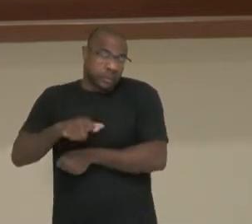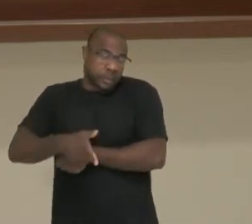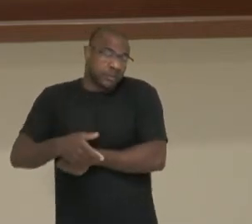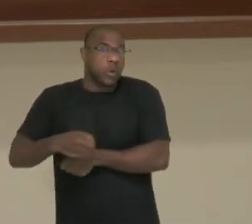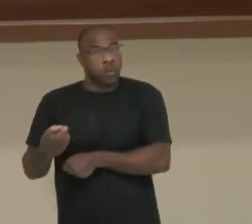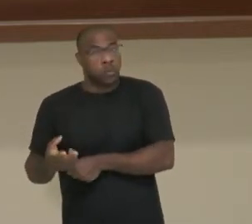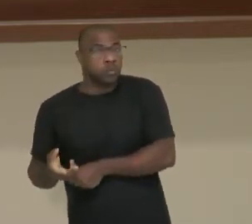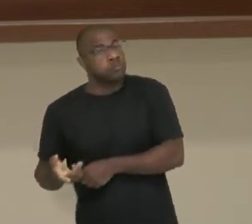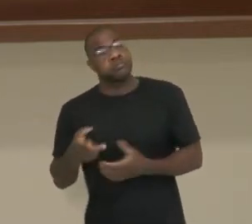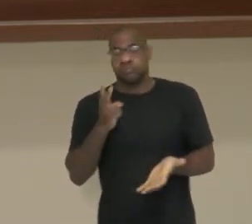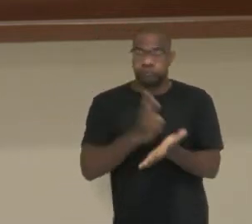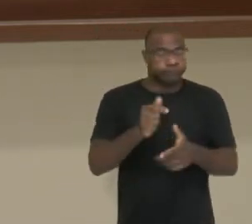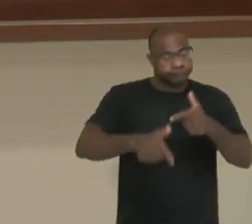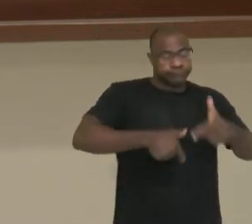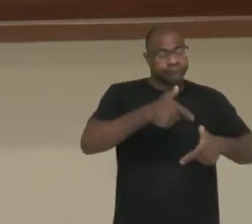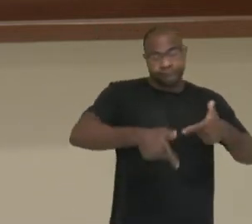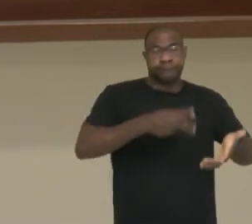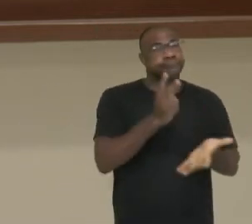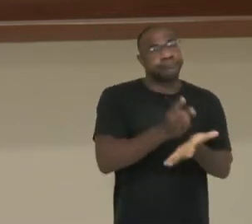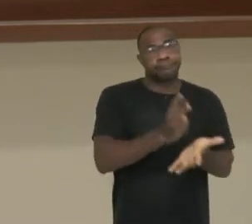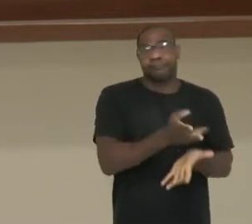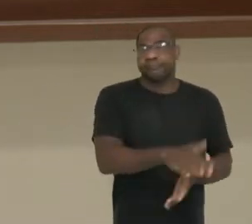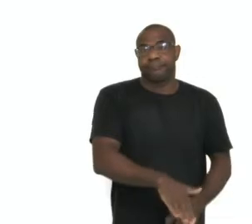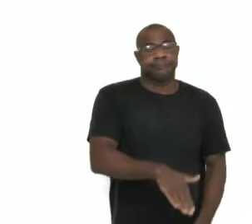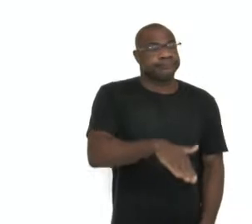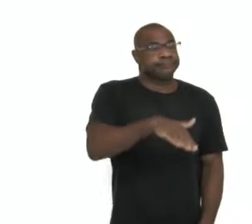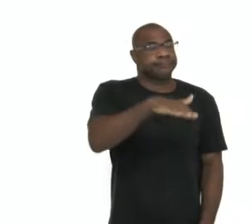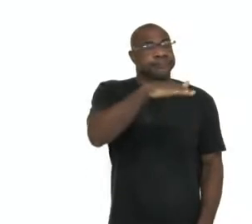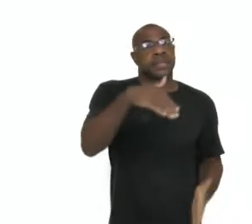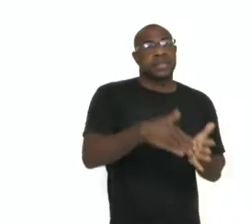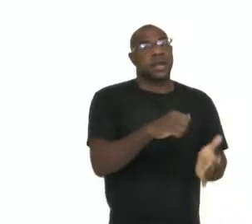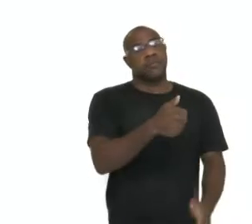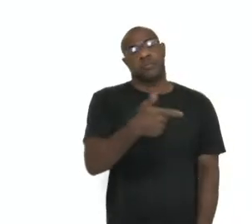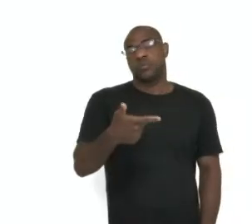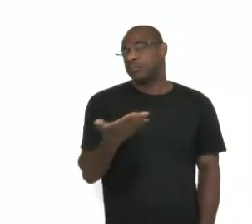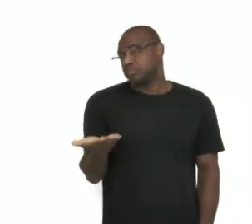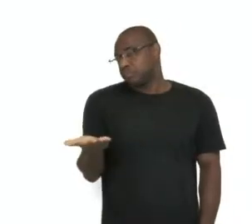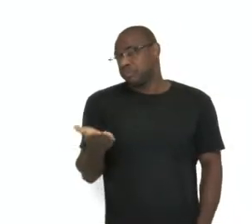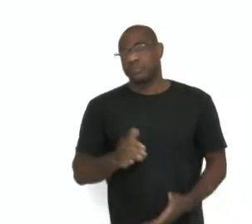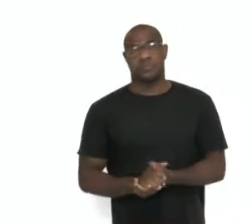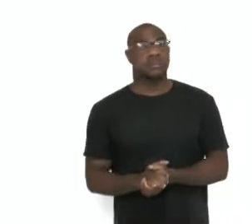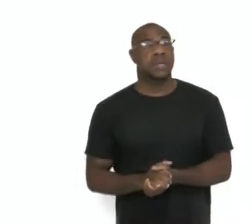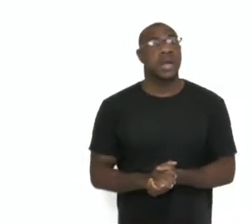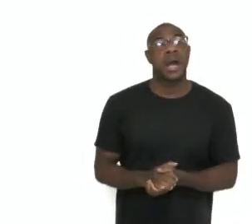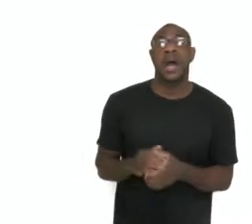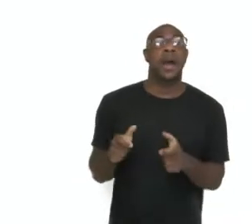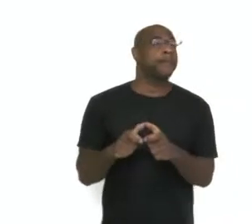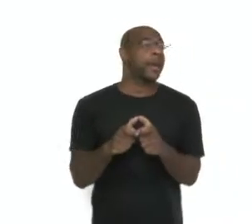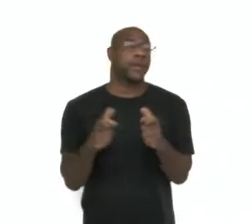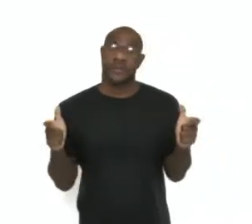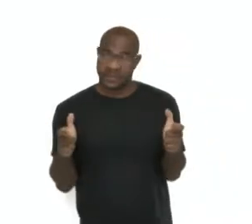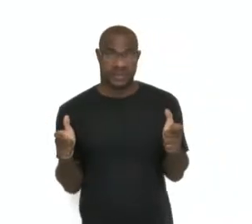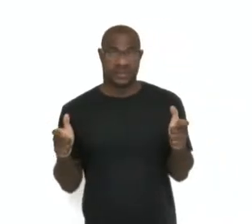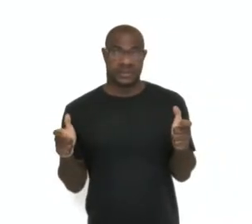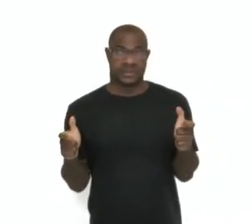para ela como escravo. A grande maioria desses proprietários preferiam, ao invés de receber essa